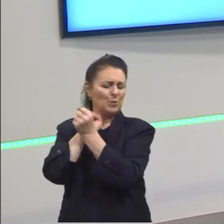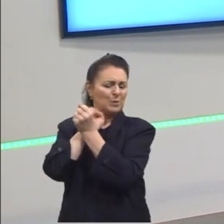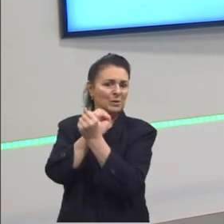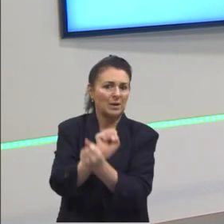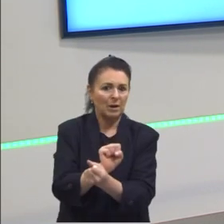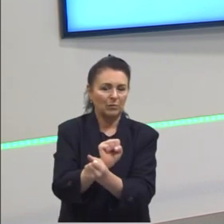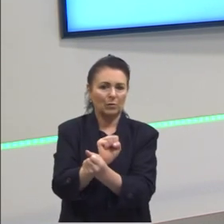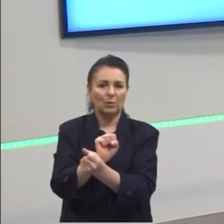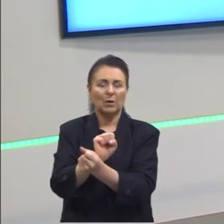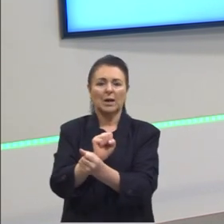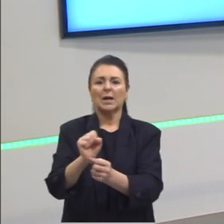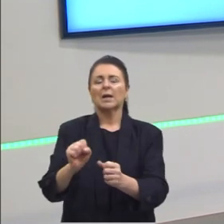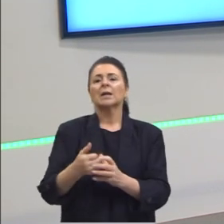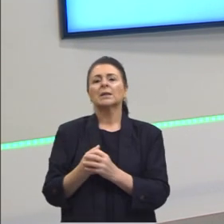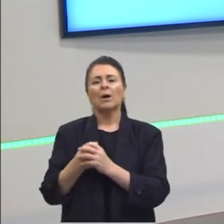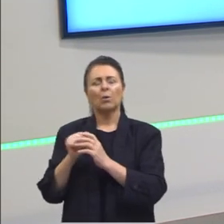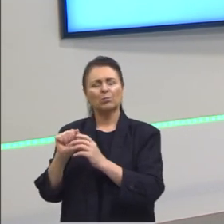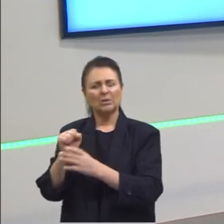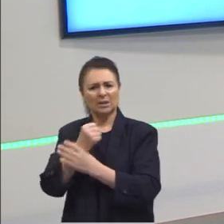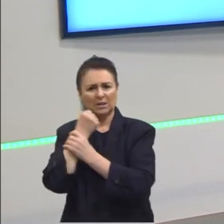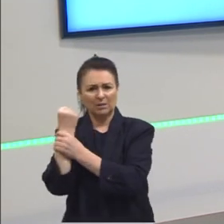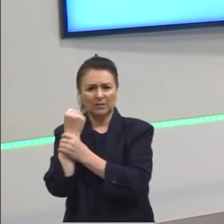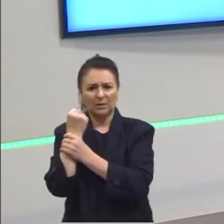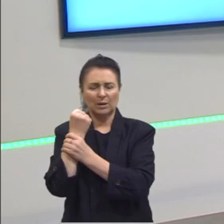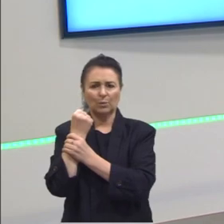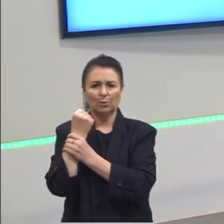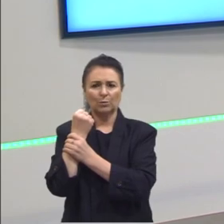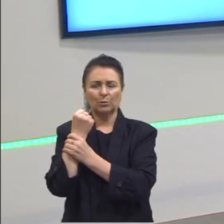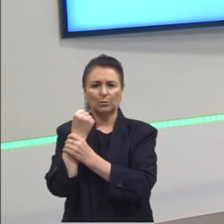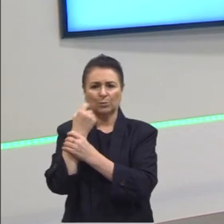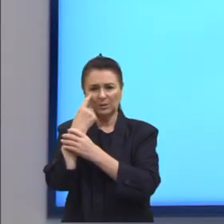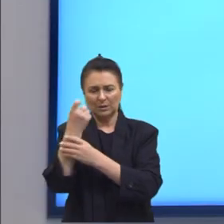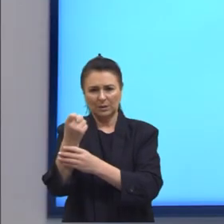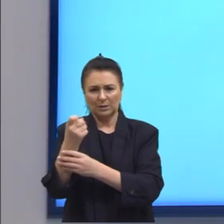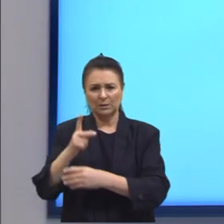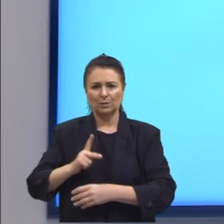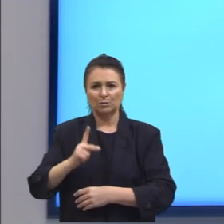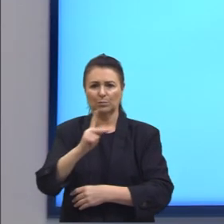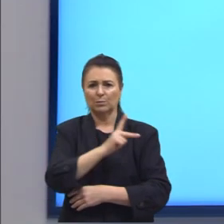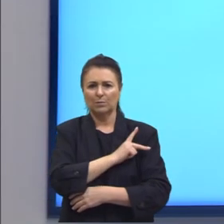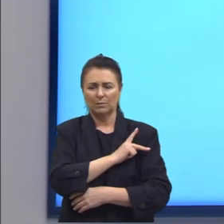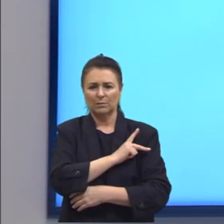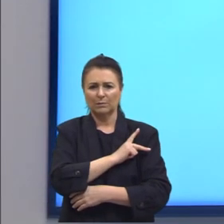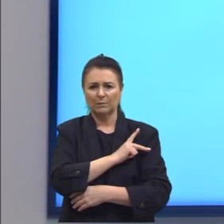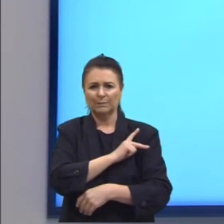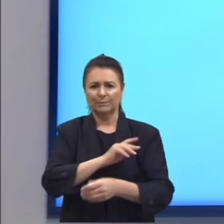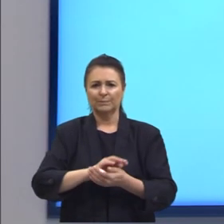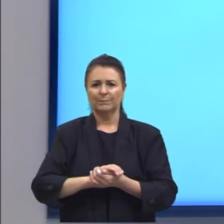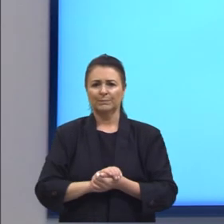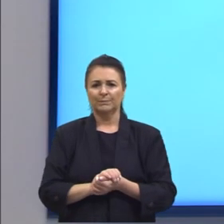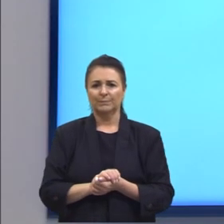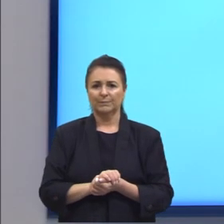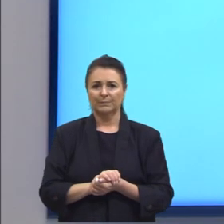defender o interesse do povo né dos brasis dos brasis